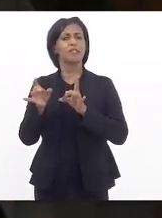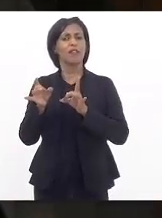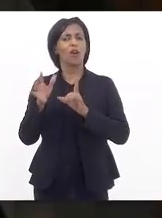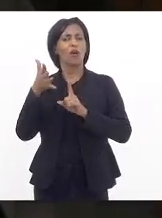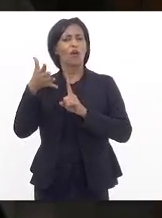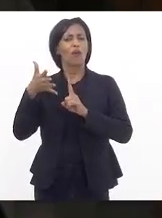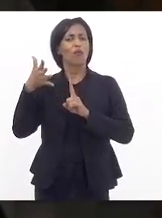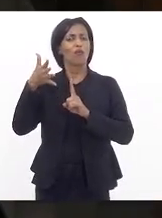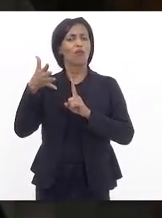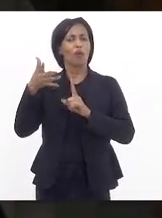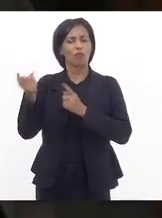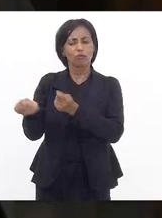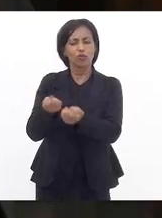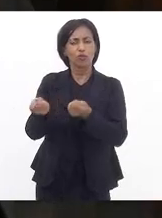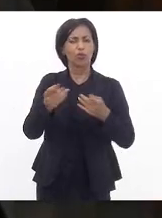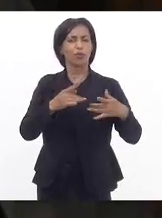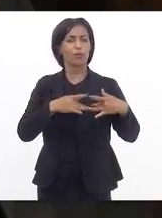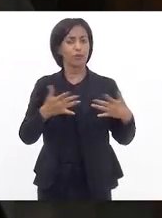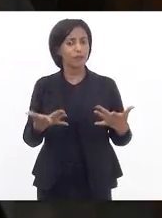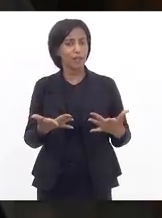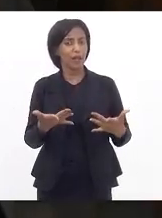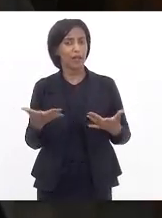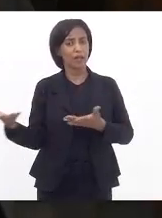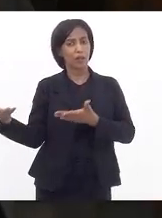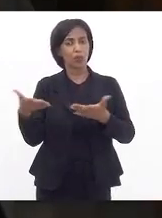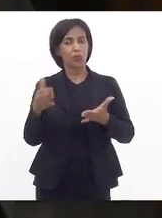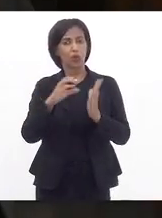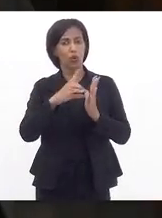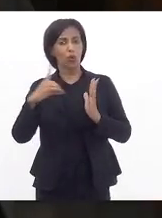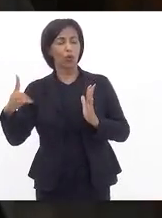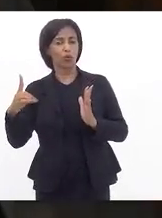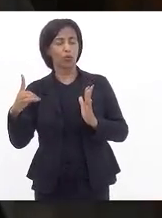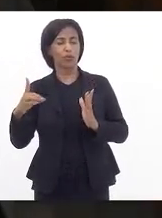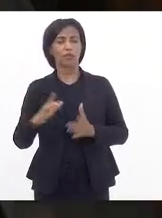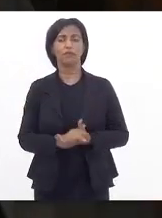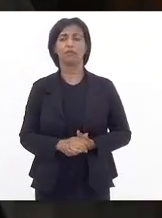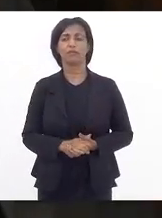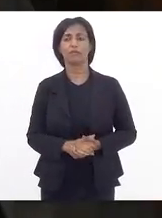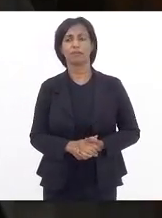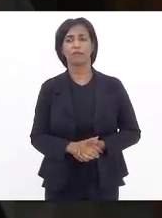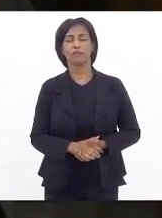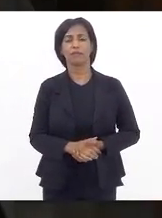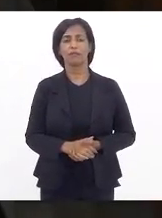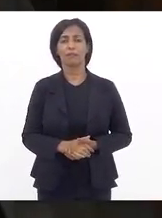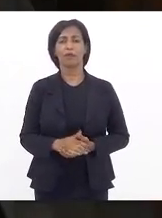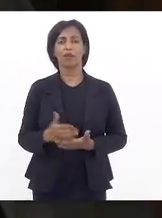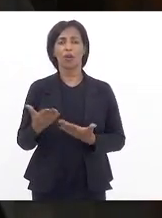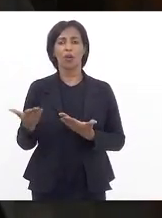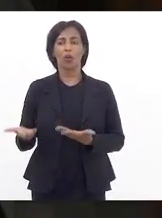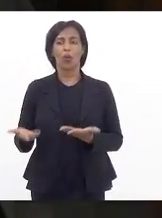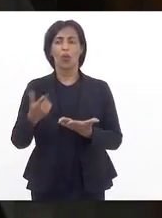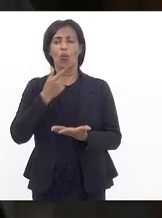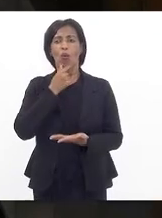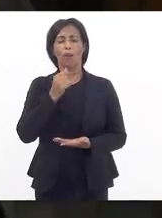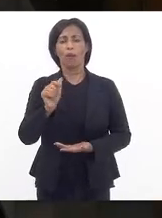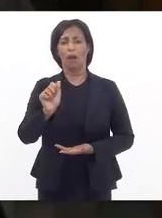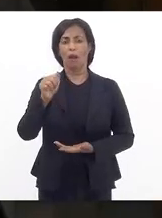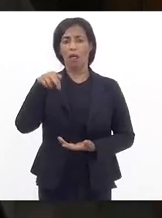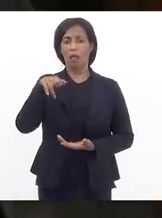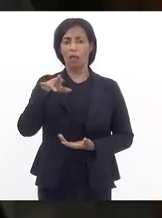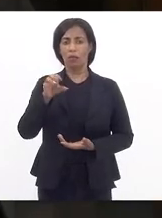fórum estadual de economia solidária cuja coordenação executiva o Senhor Antônio Oscar